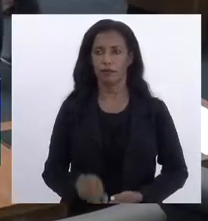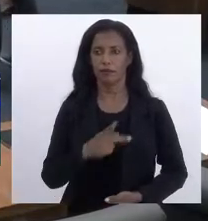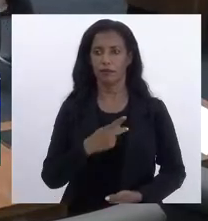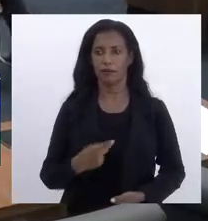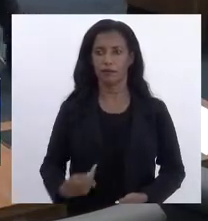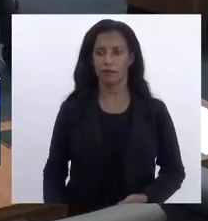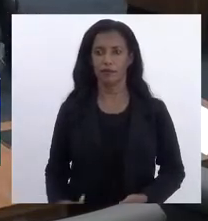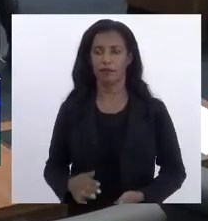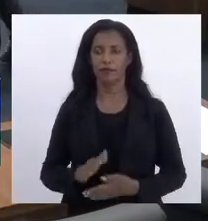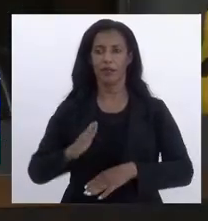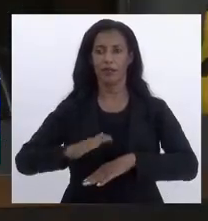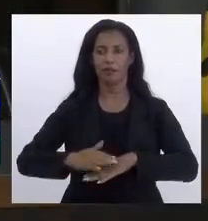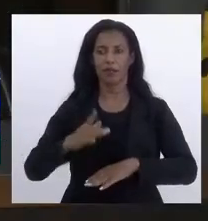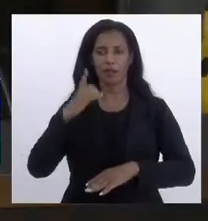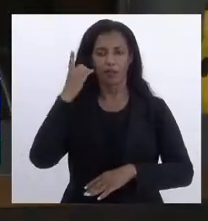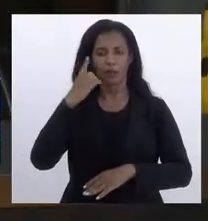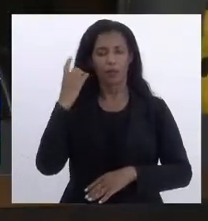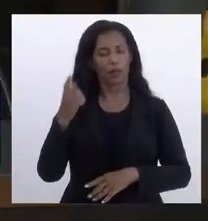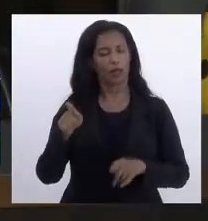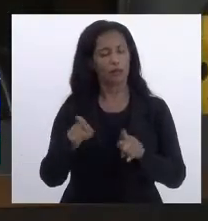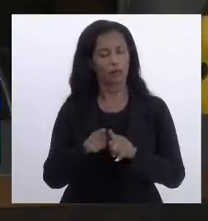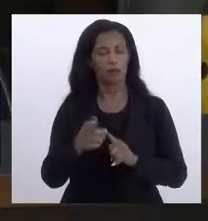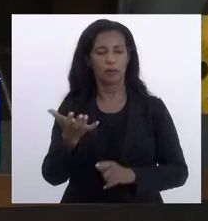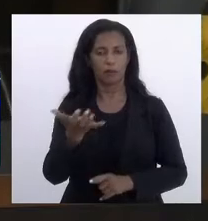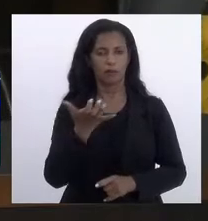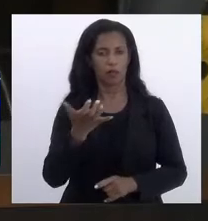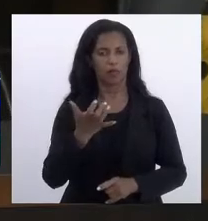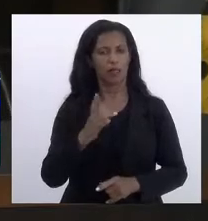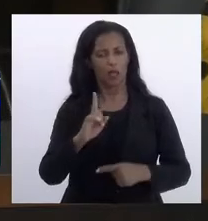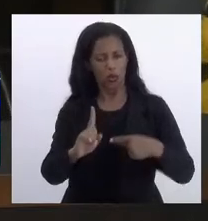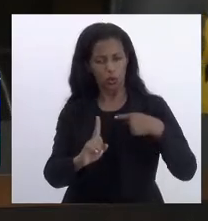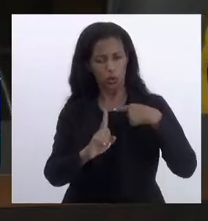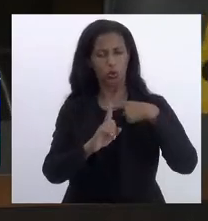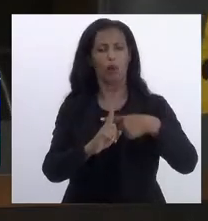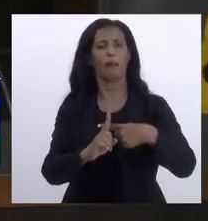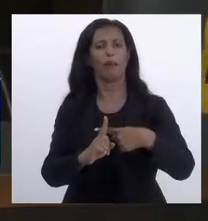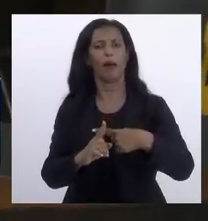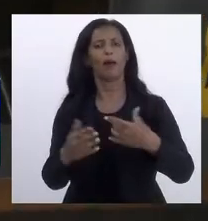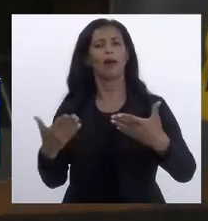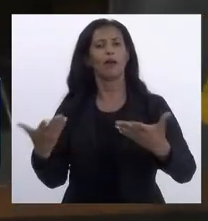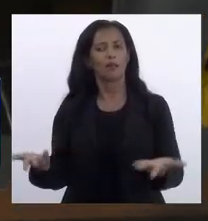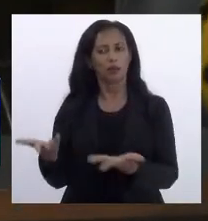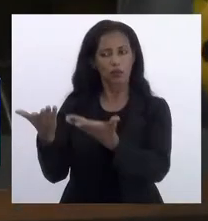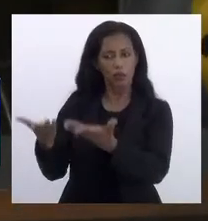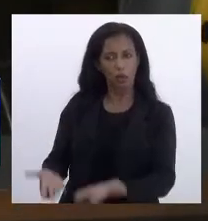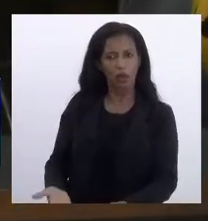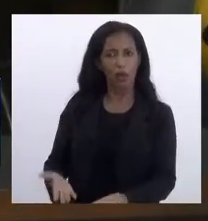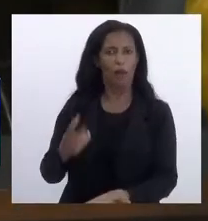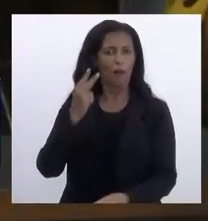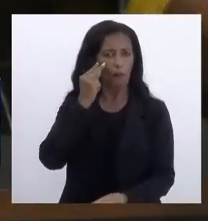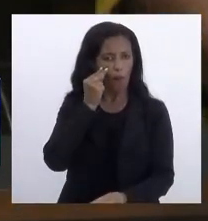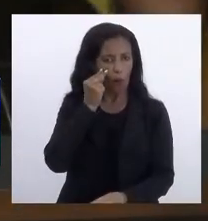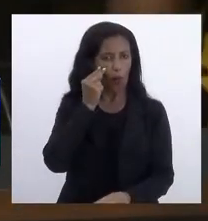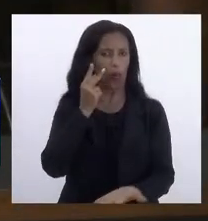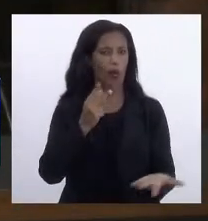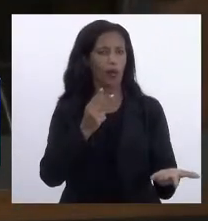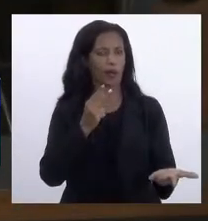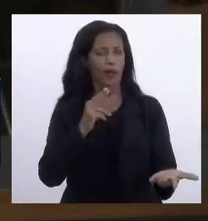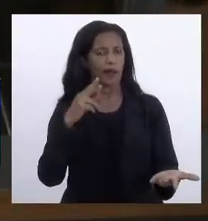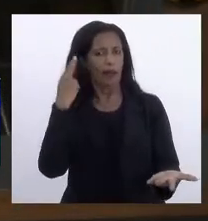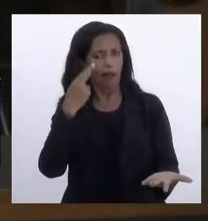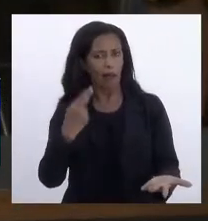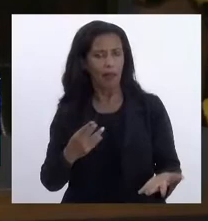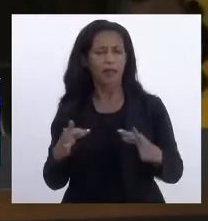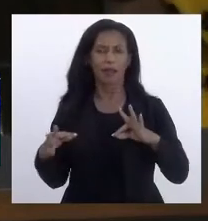Presidente e demais deputados, eu também queria me somar, não só a deputada Mônica, a deputada Renata,